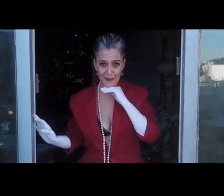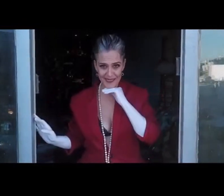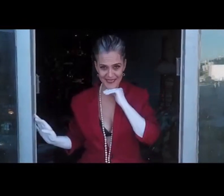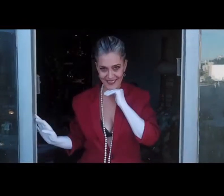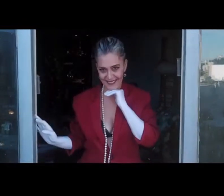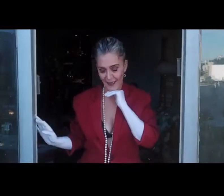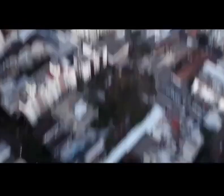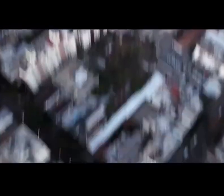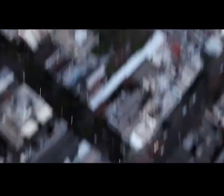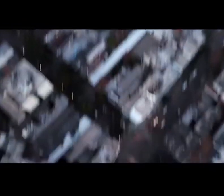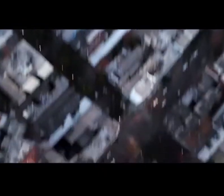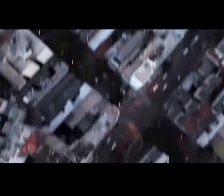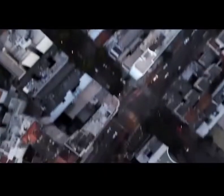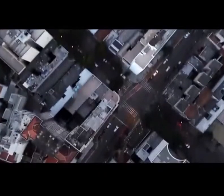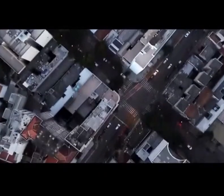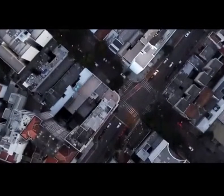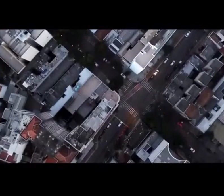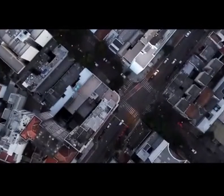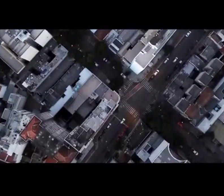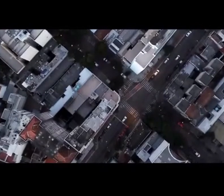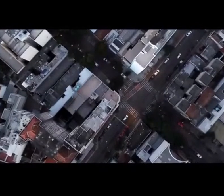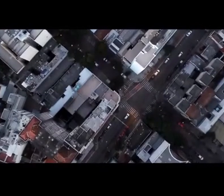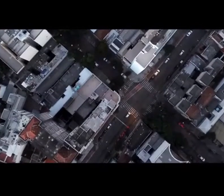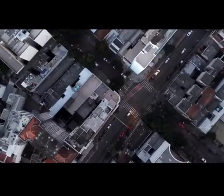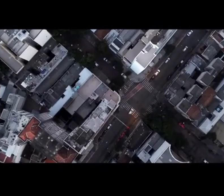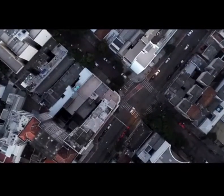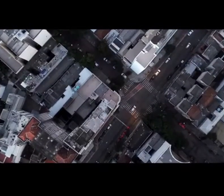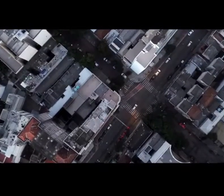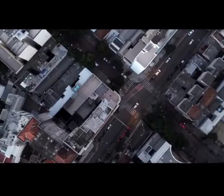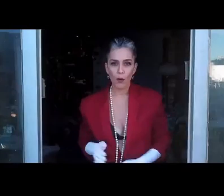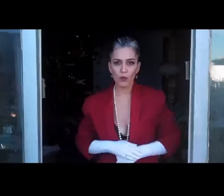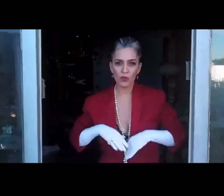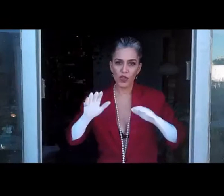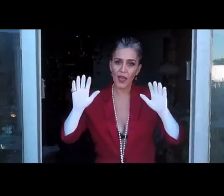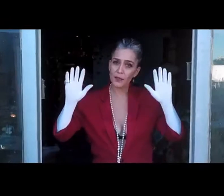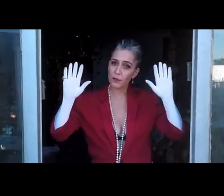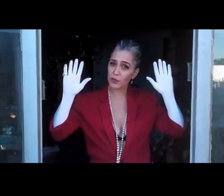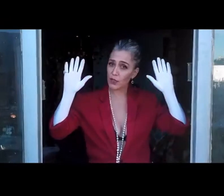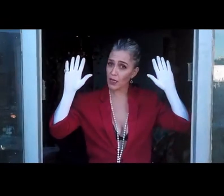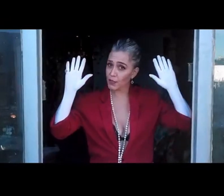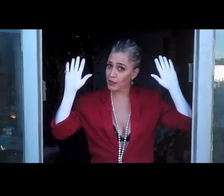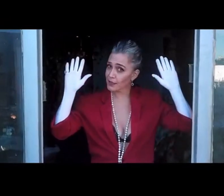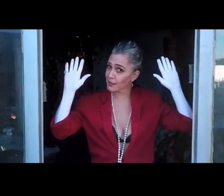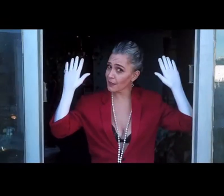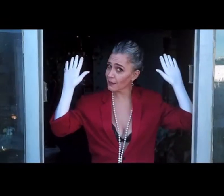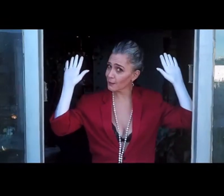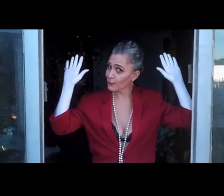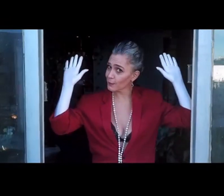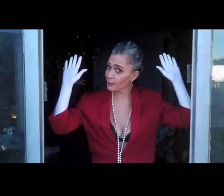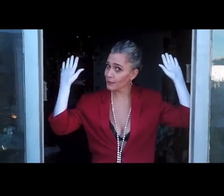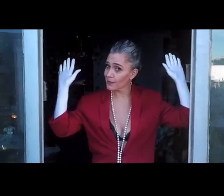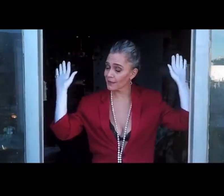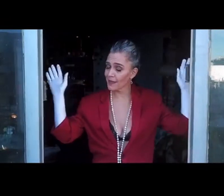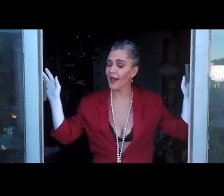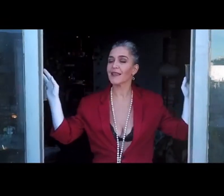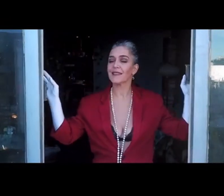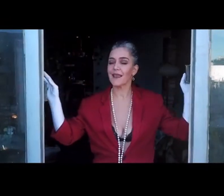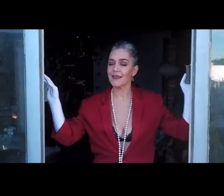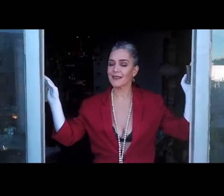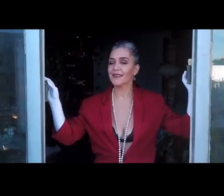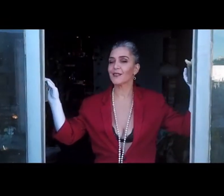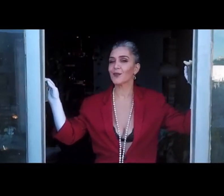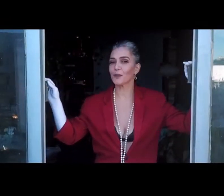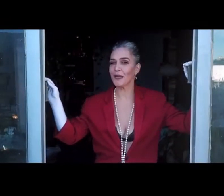com a minha presença. Prefiro achar que é só humano, um jeito de agir estranho.